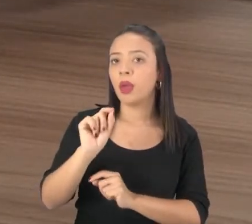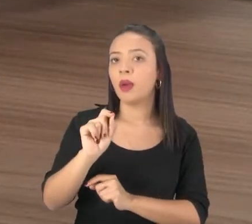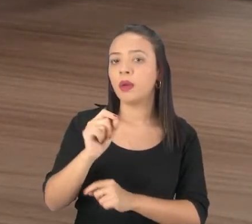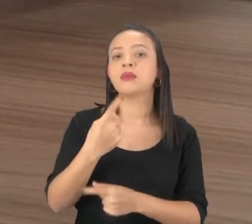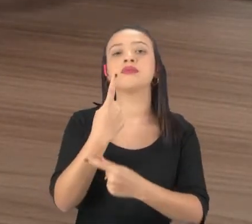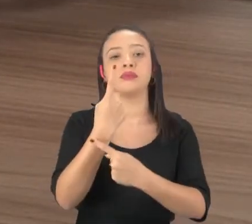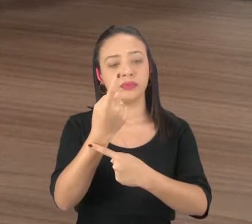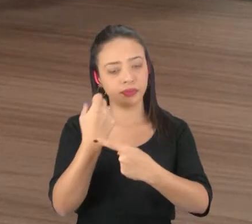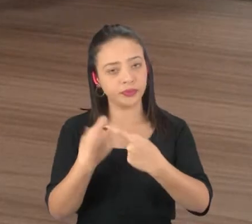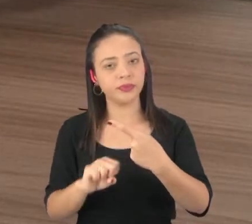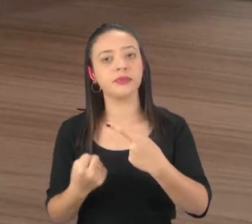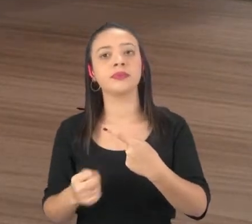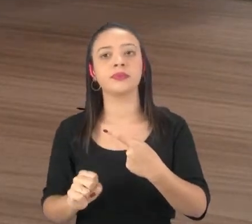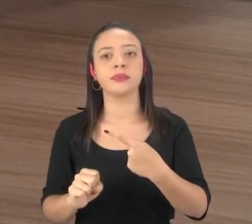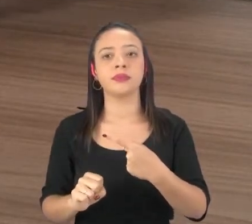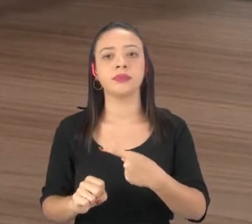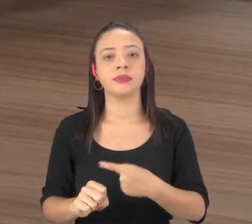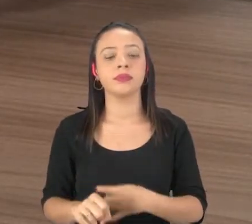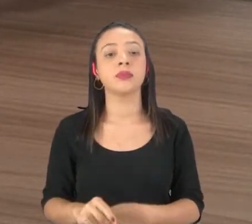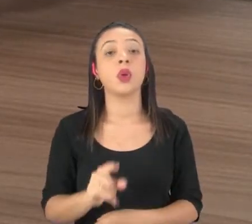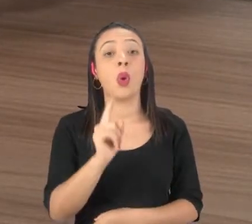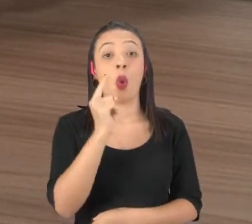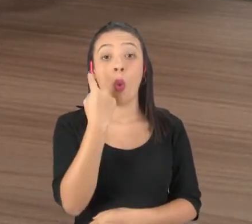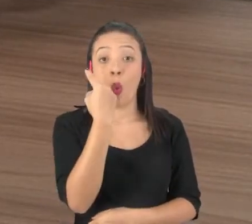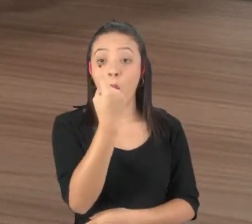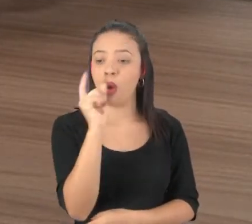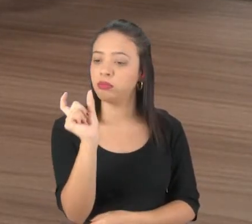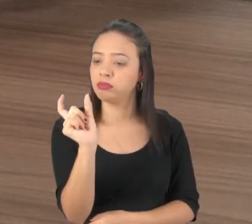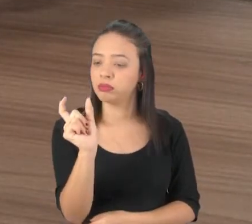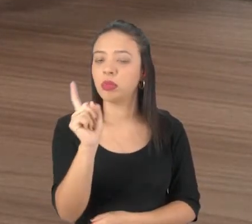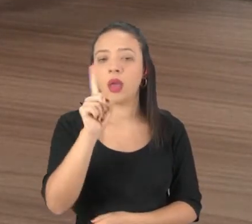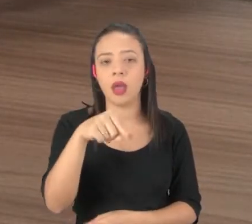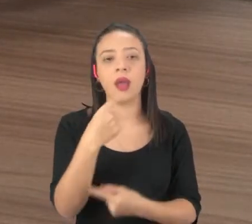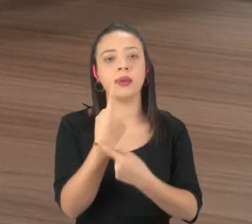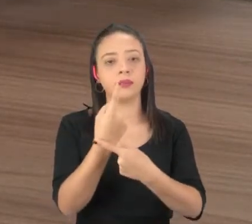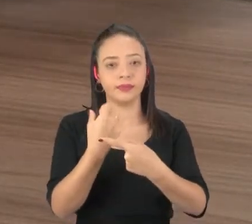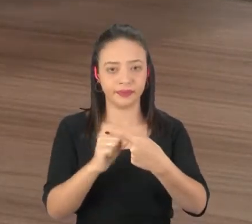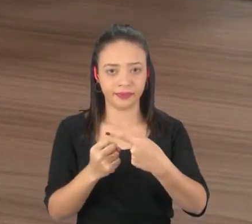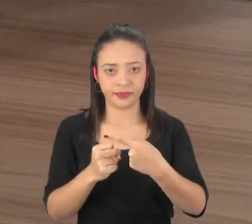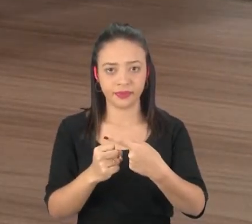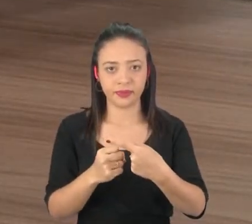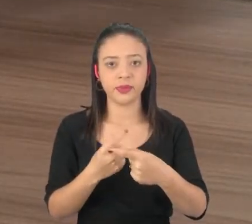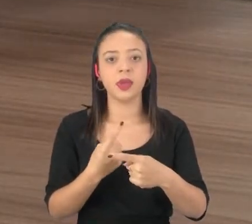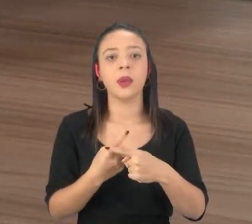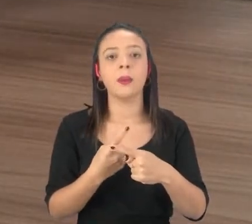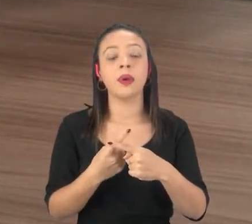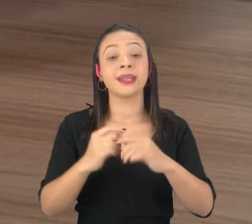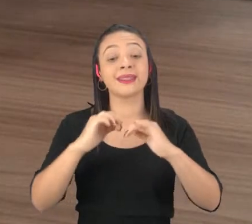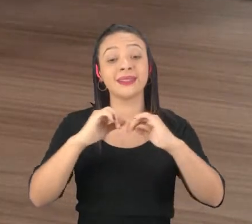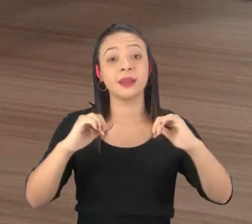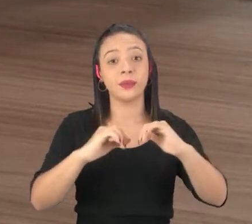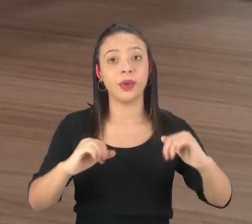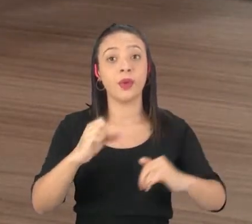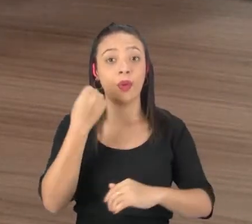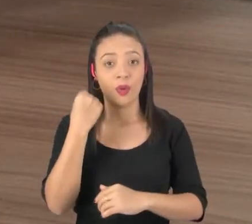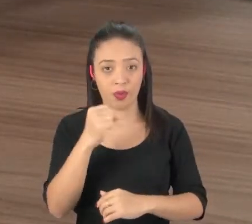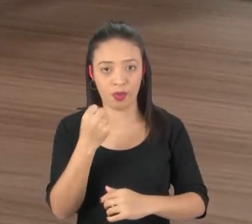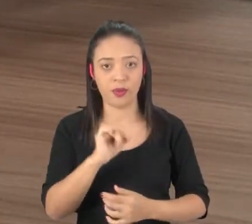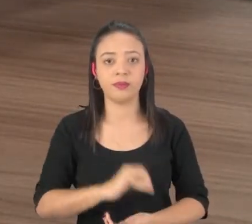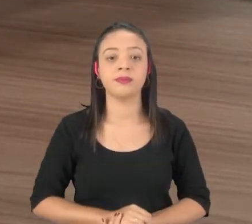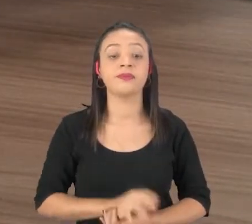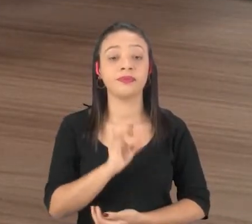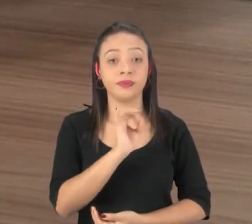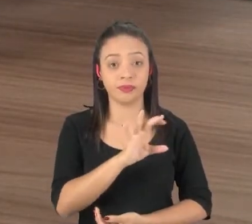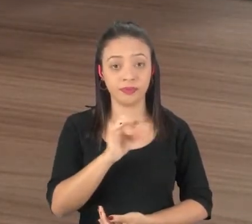parte qualquer eu também tenho um oitavo uma parte que foi 18 partes dividida de um todo então cada uma